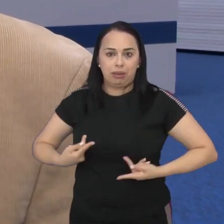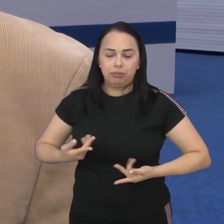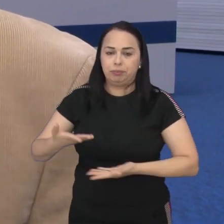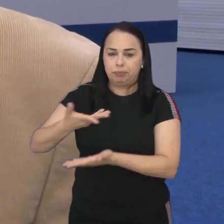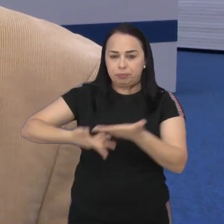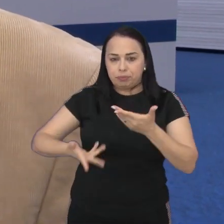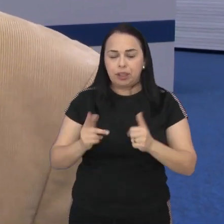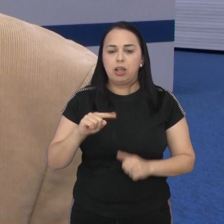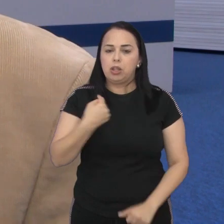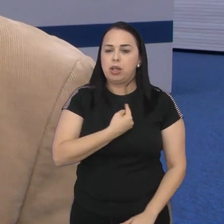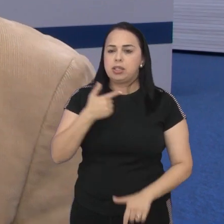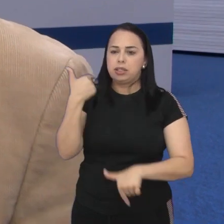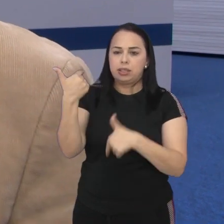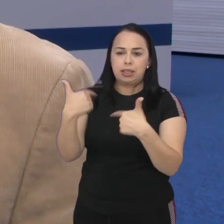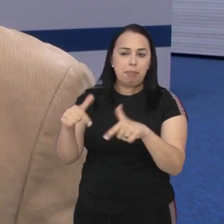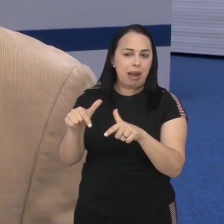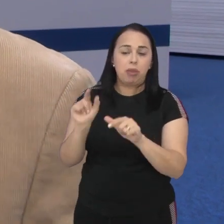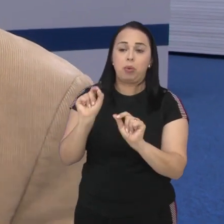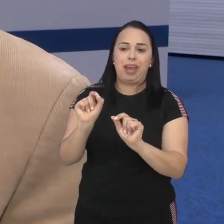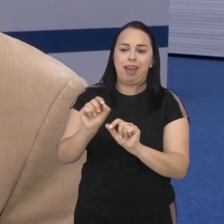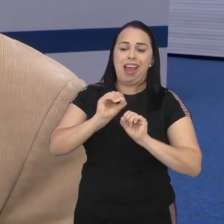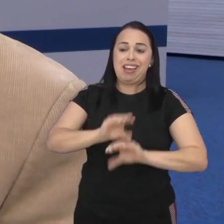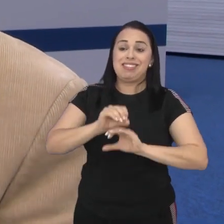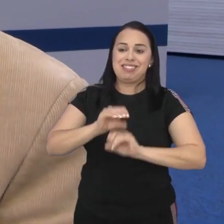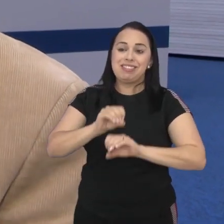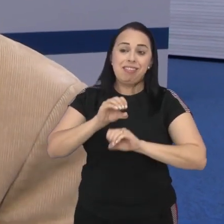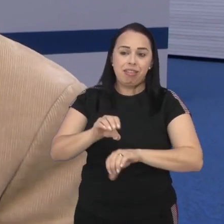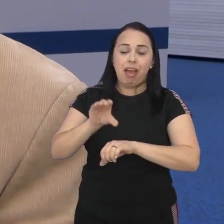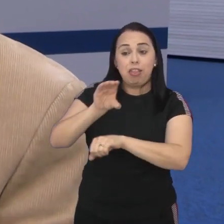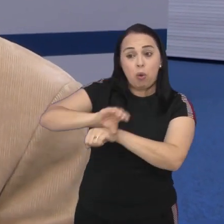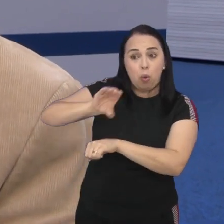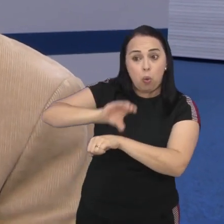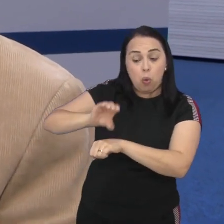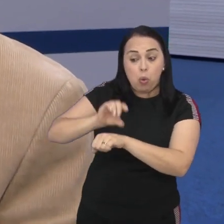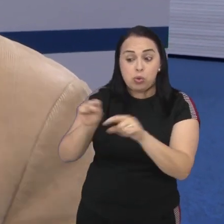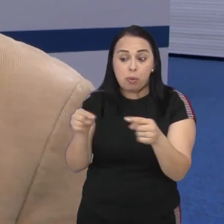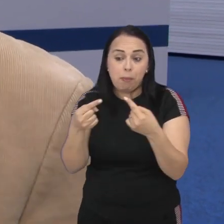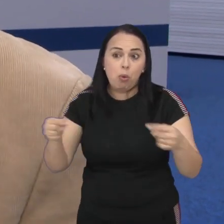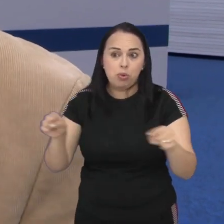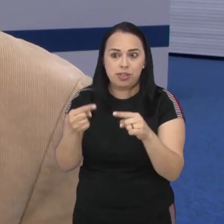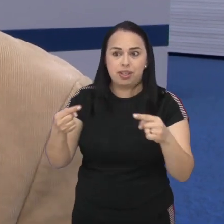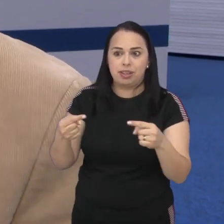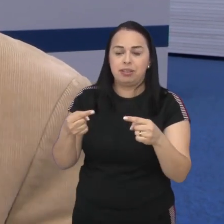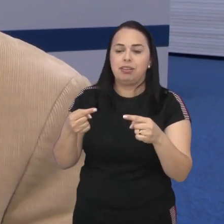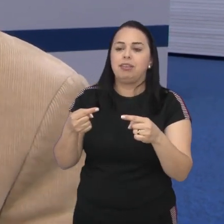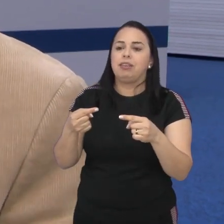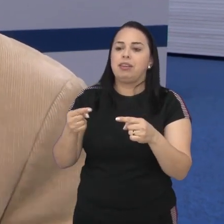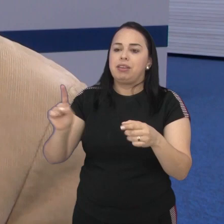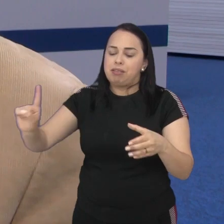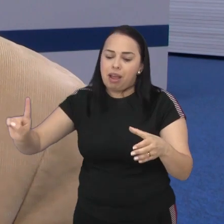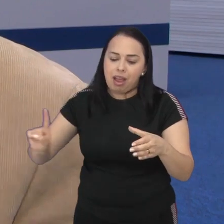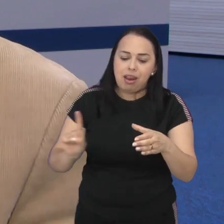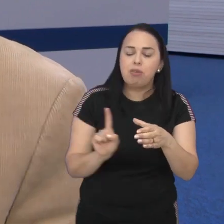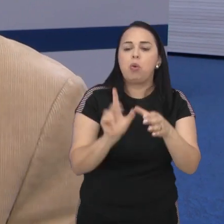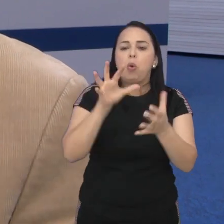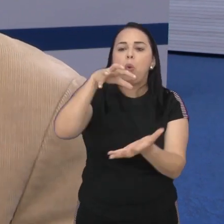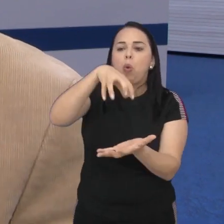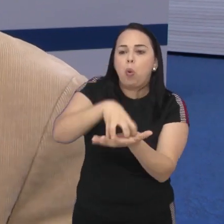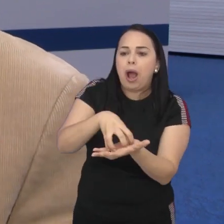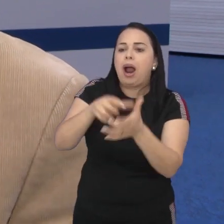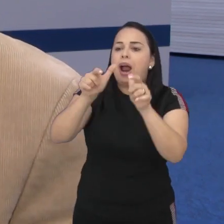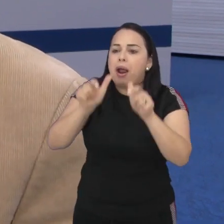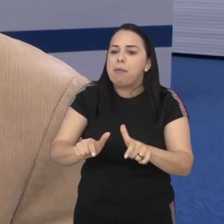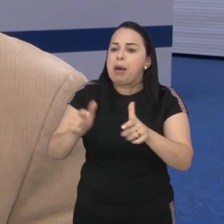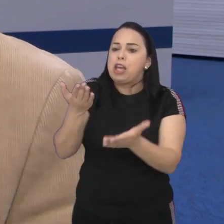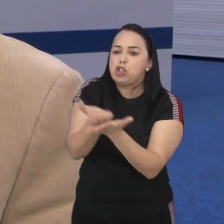tem trabalhado também a formação dos jovens músicos da cidade, oferecendo espaço para eles estudarem,